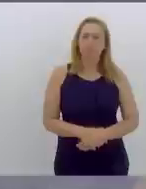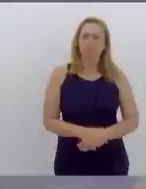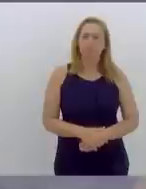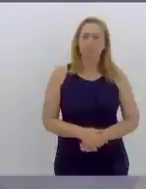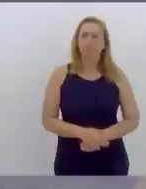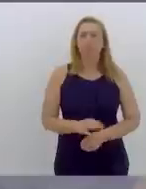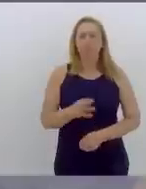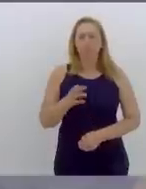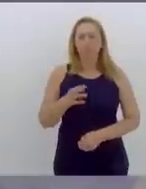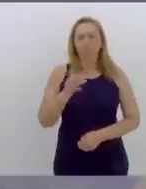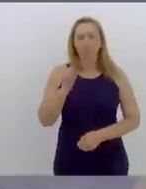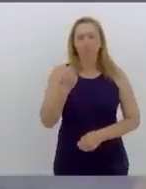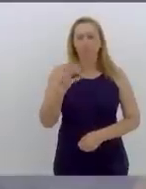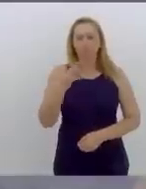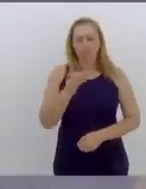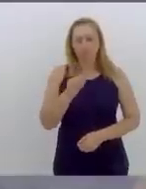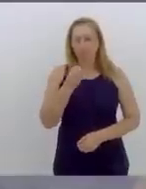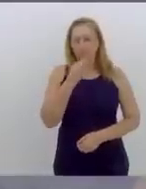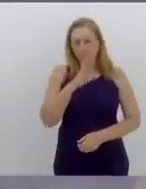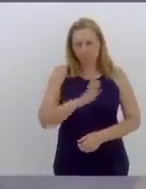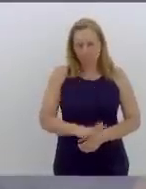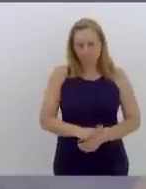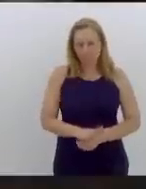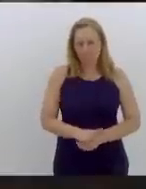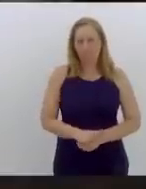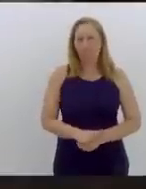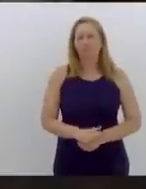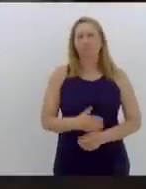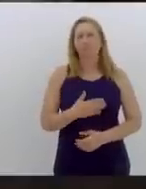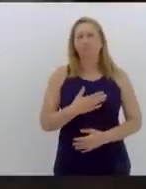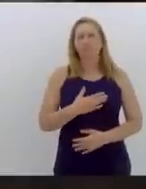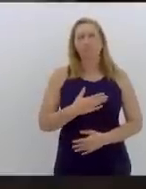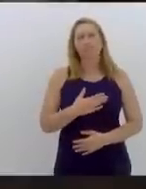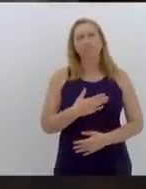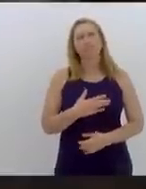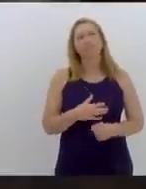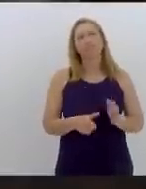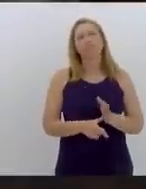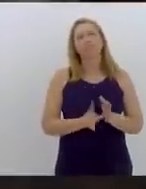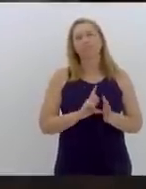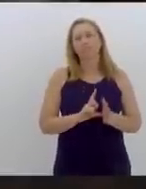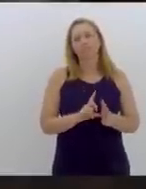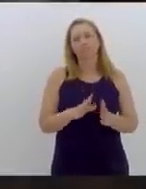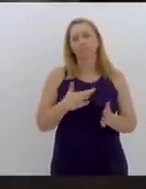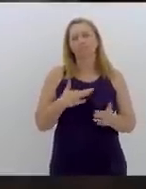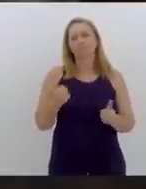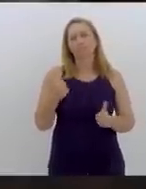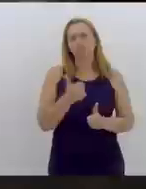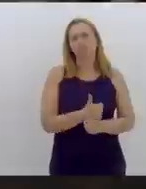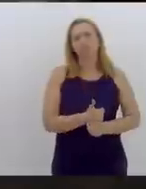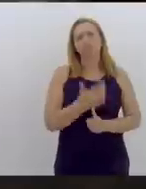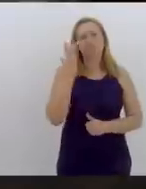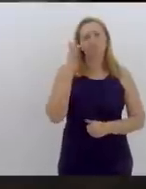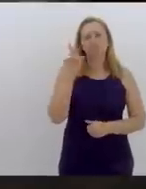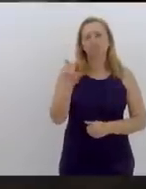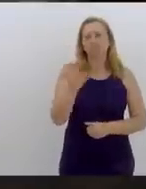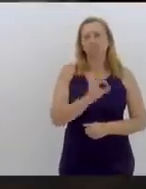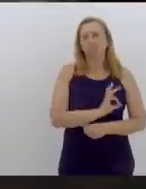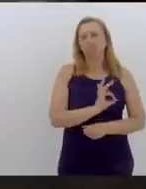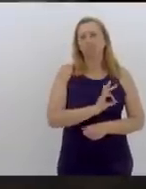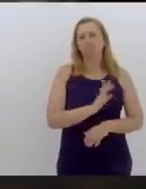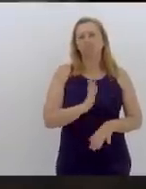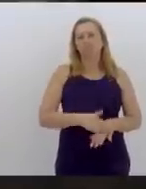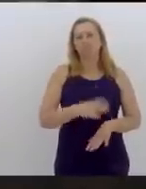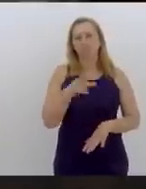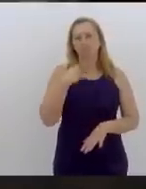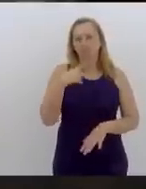Sérgio Boa tarde né Acho que desde a minha antes da minha Assunção acho que você é o policial que eu